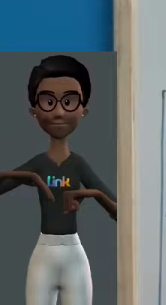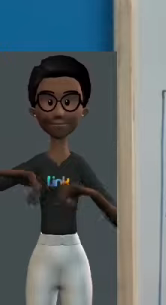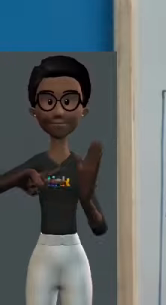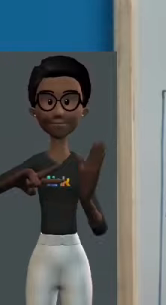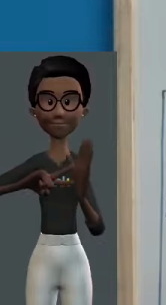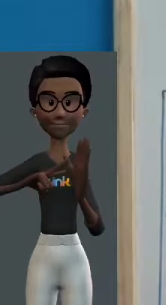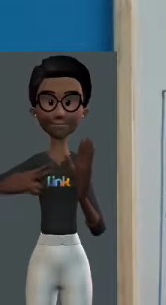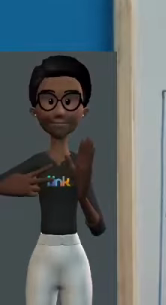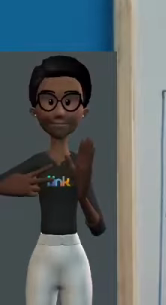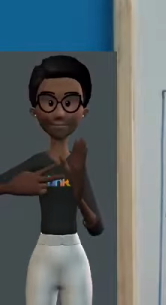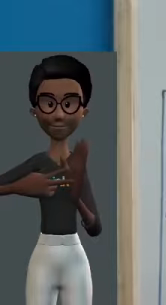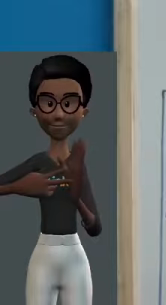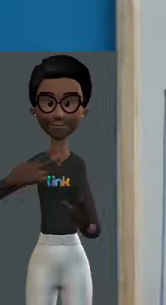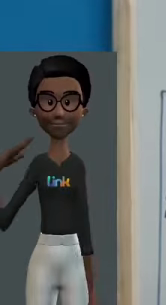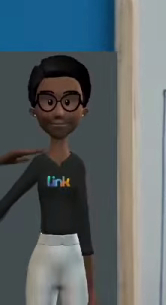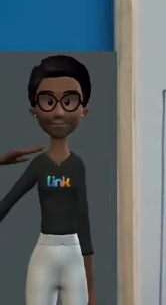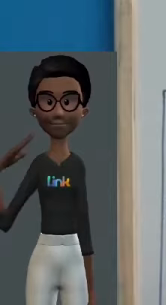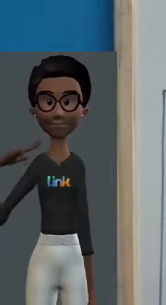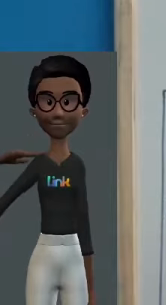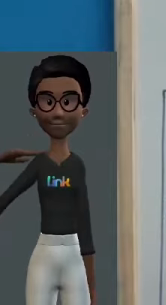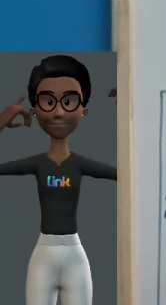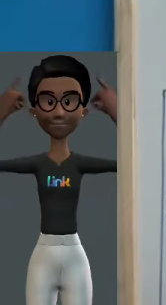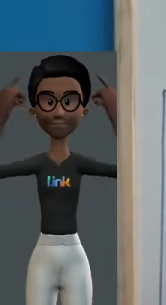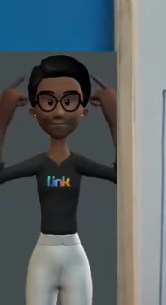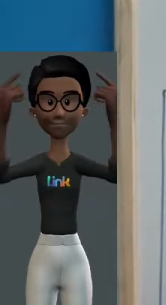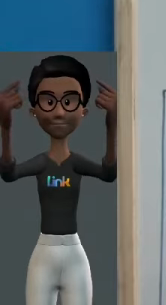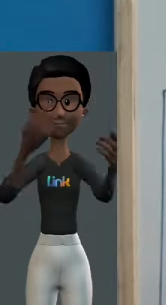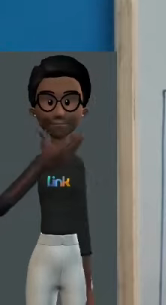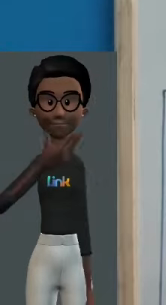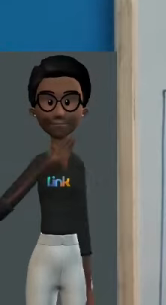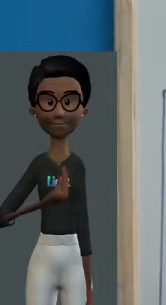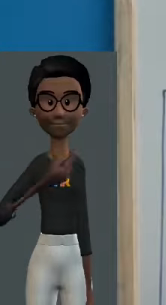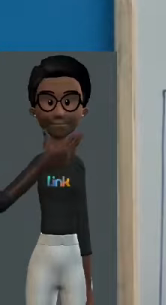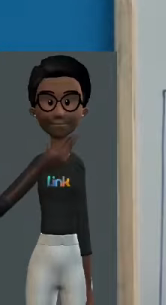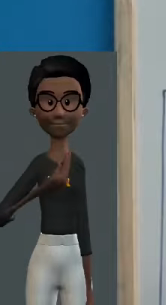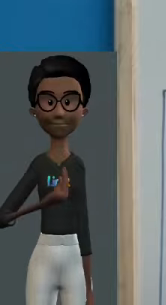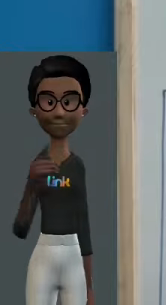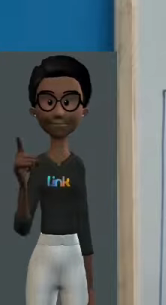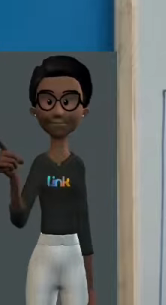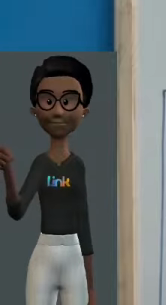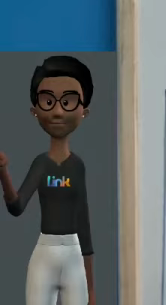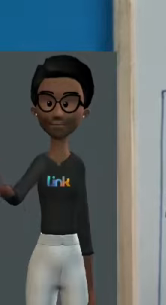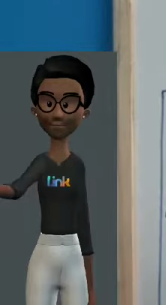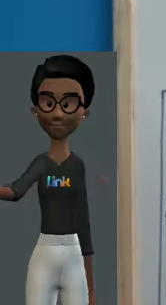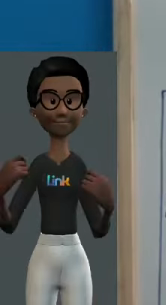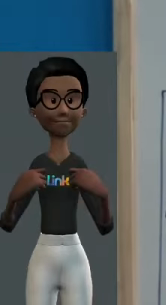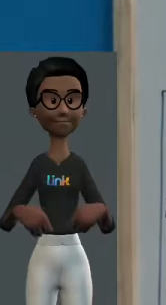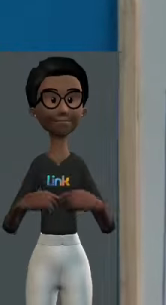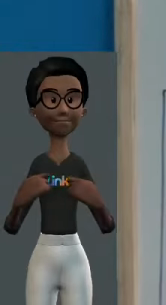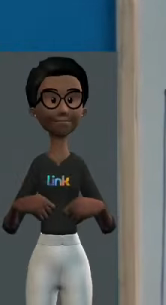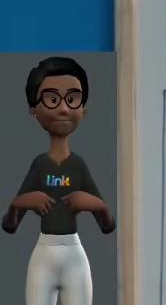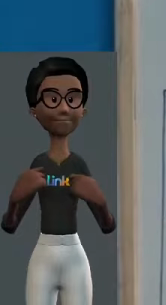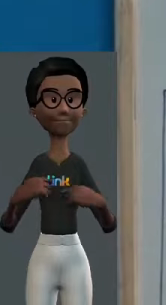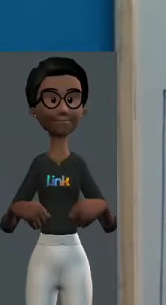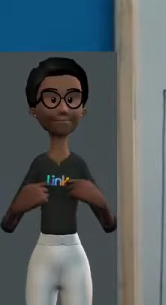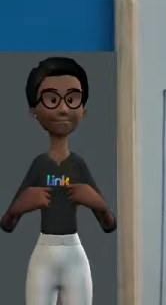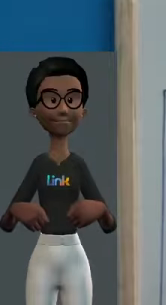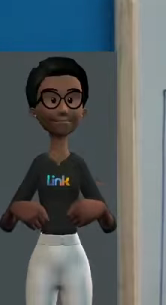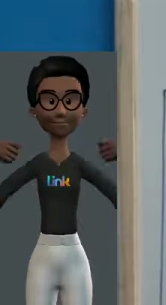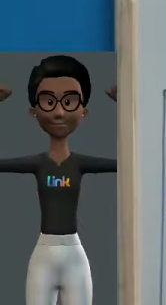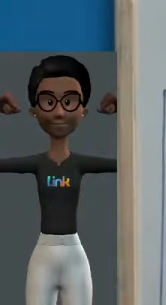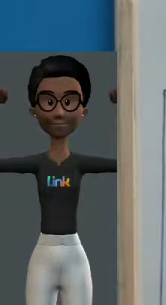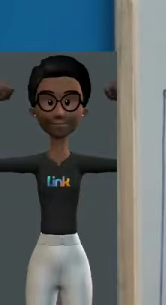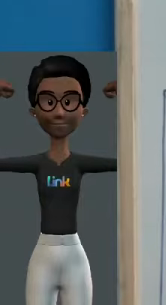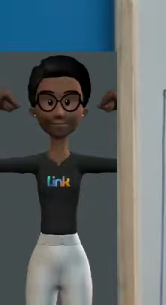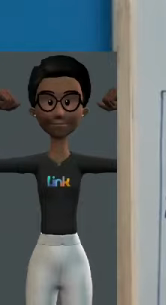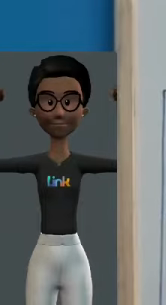de conseguir estudar, que nesta época era algo que somente os mais ricos tinham acesso. Por volta dos seus 20